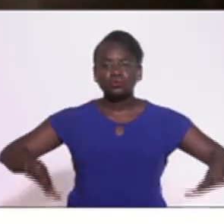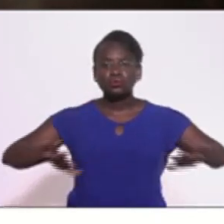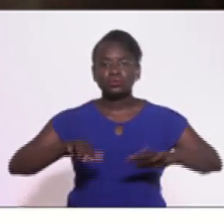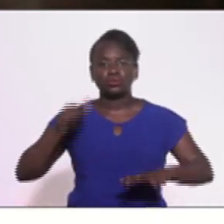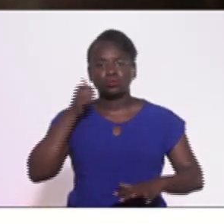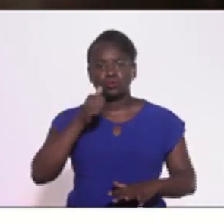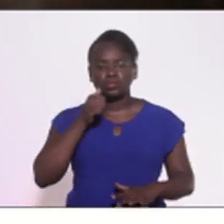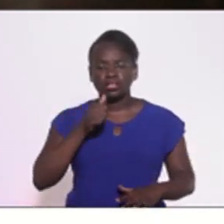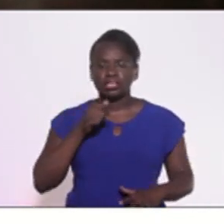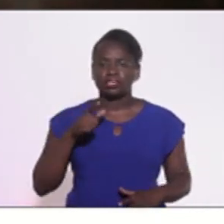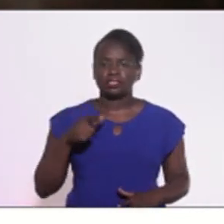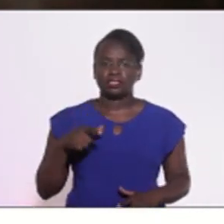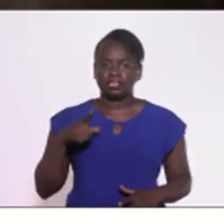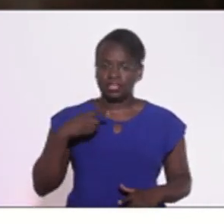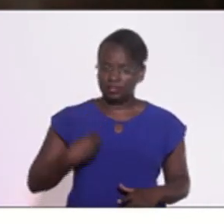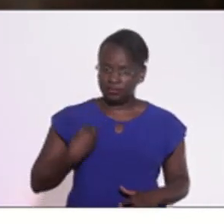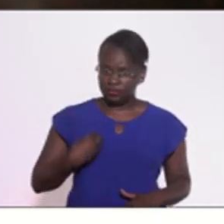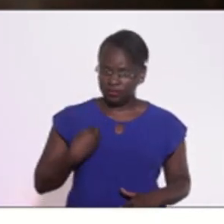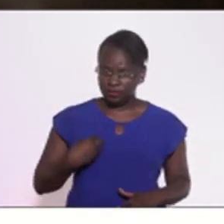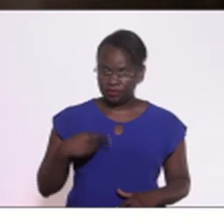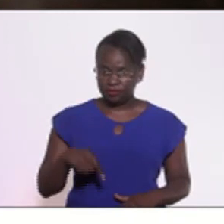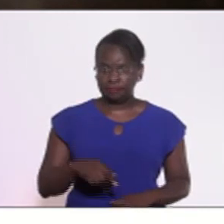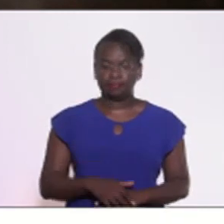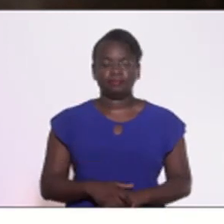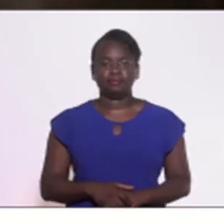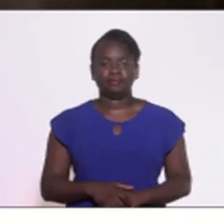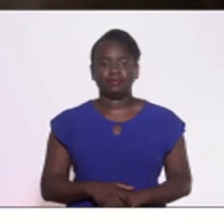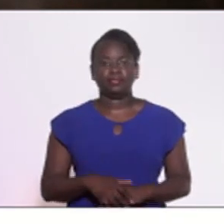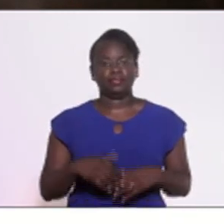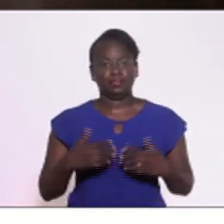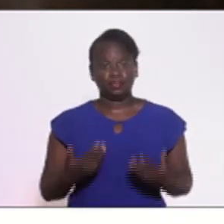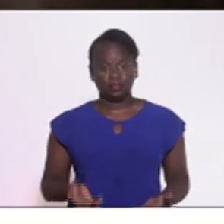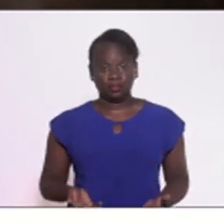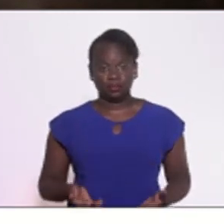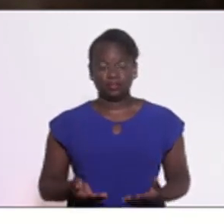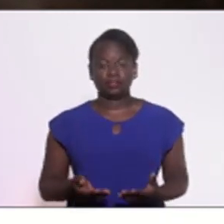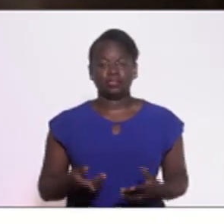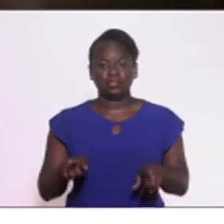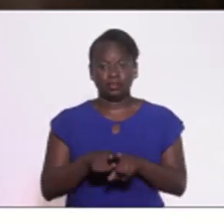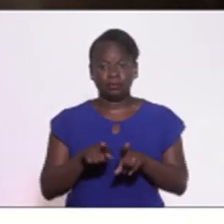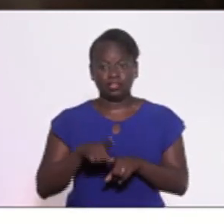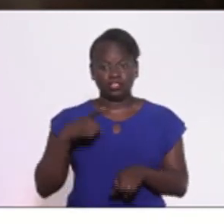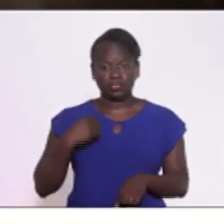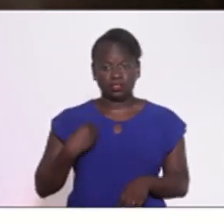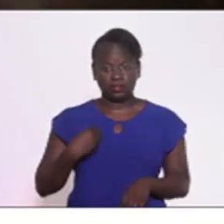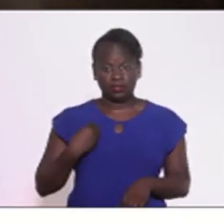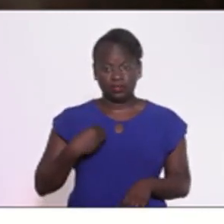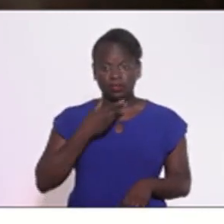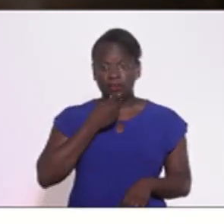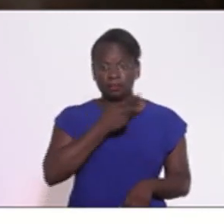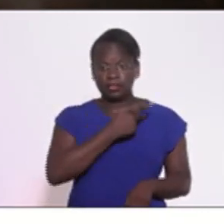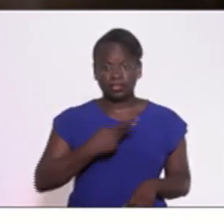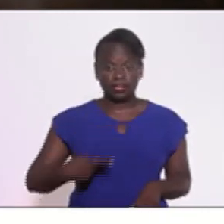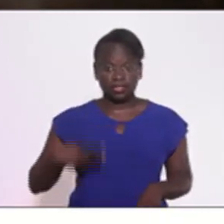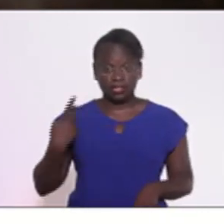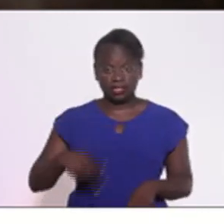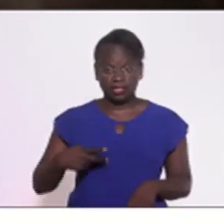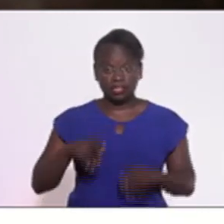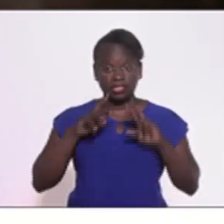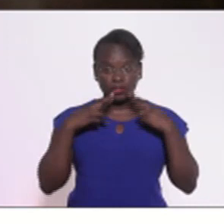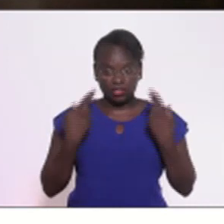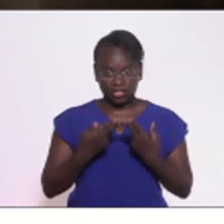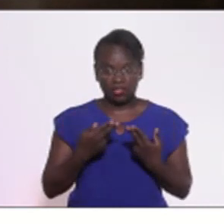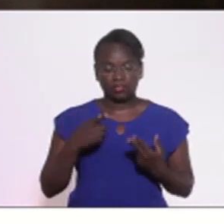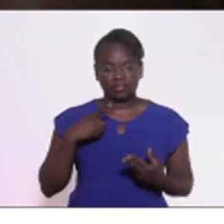as mulheres que aqui se encontram e na presença do presidente dessa casa, dessa sessão